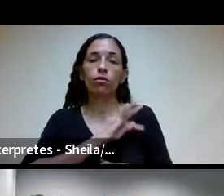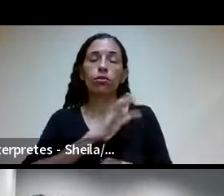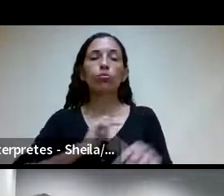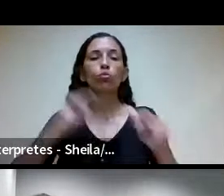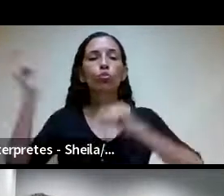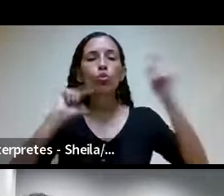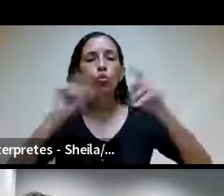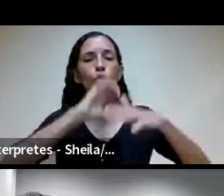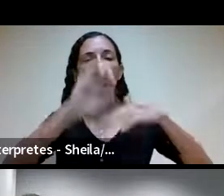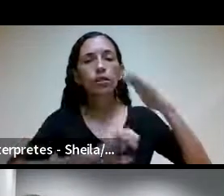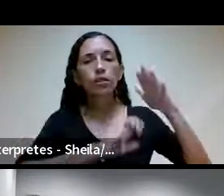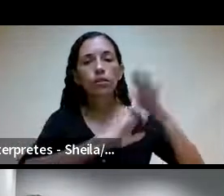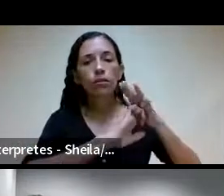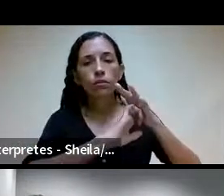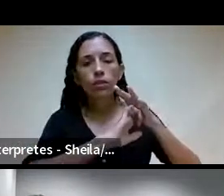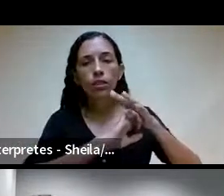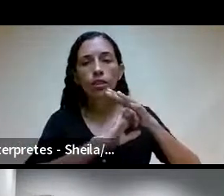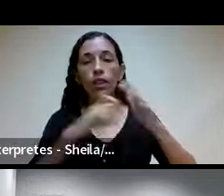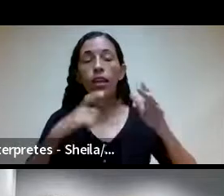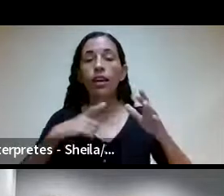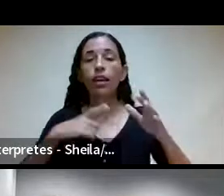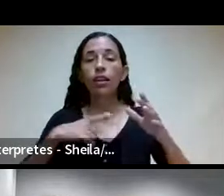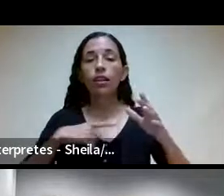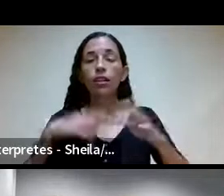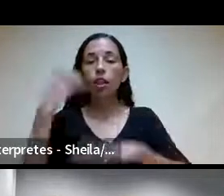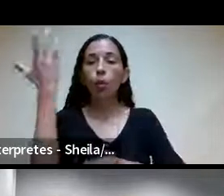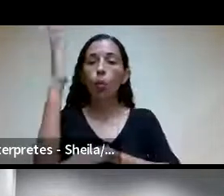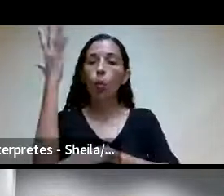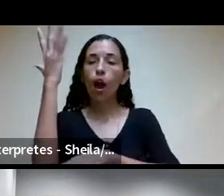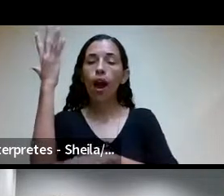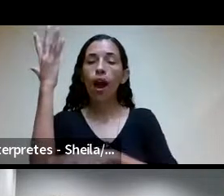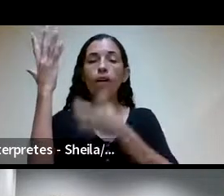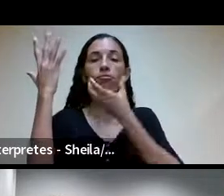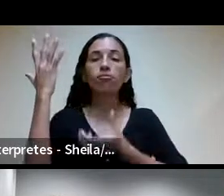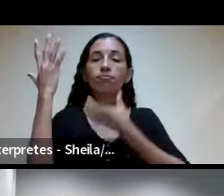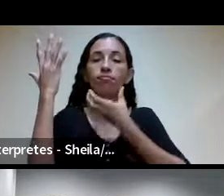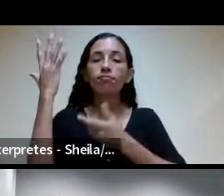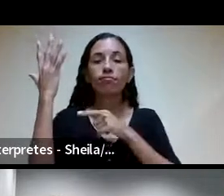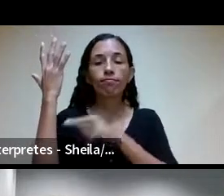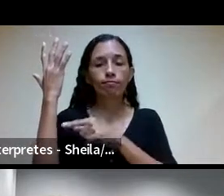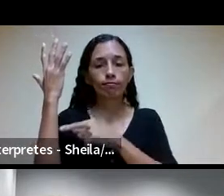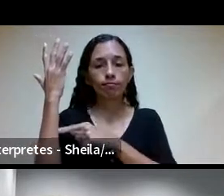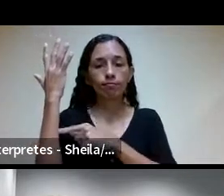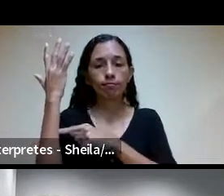com diversos itens de decoração dessa árvore, que uma vez...